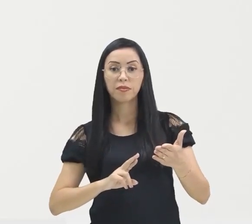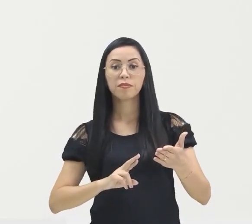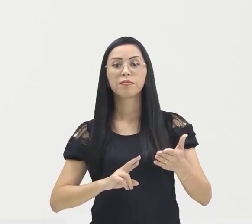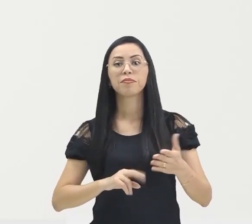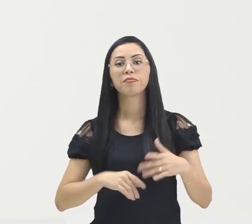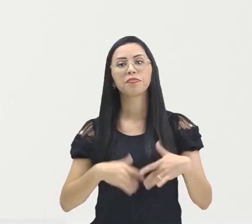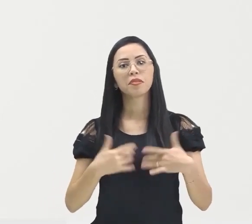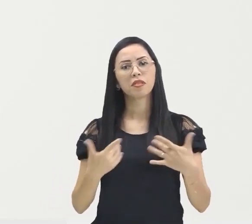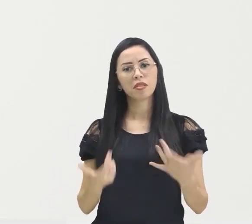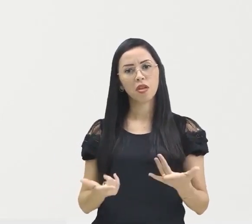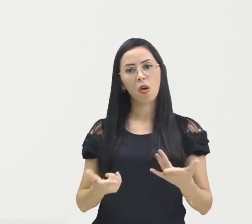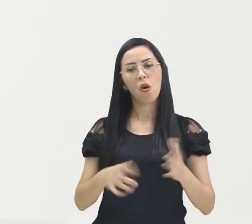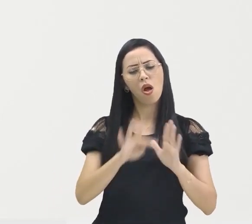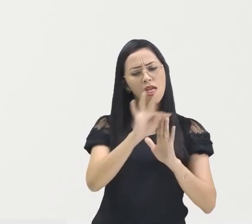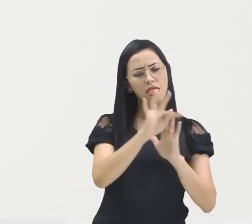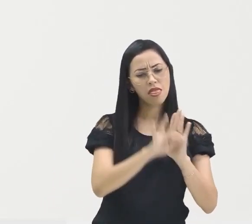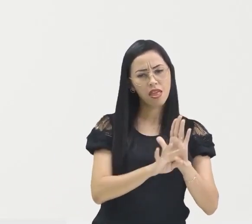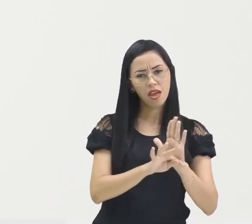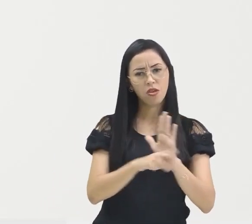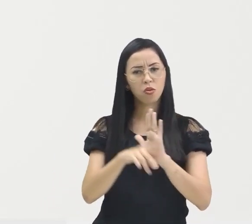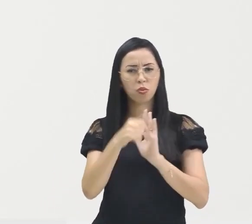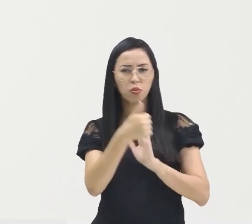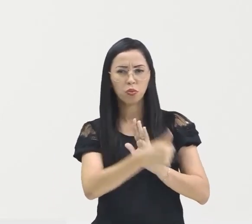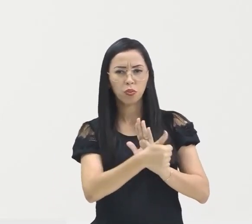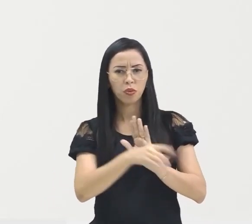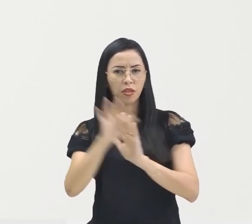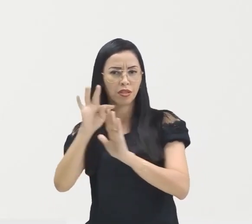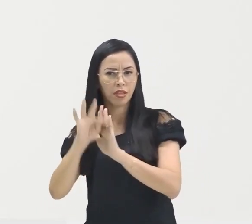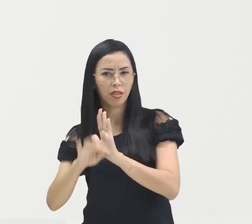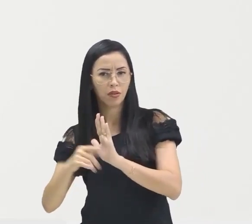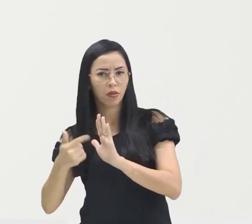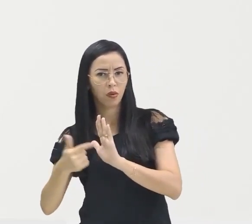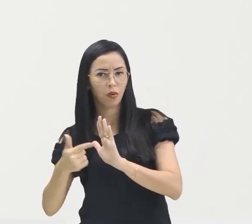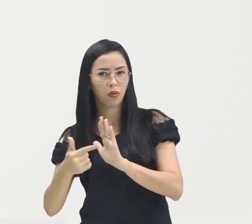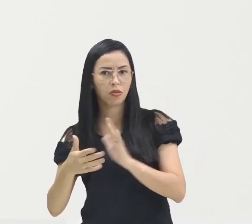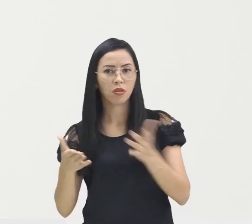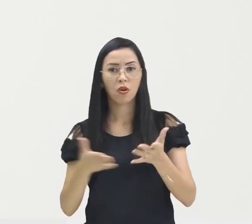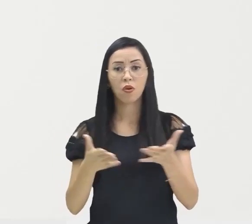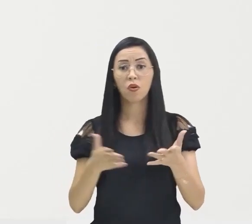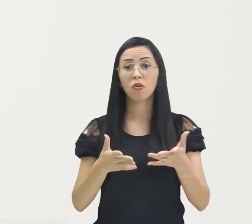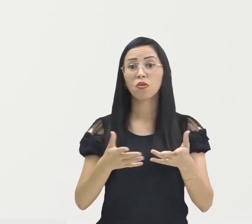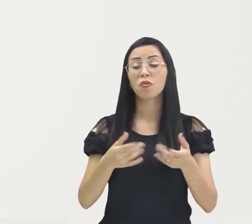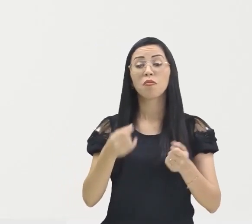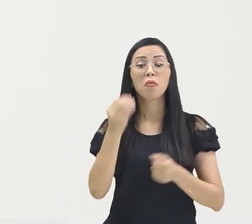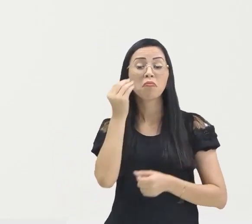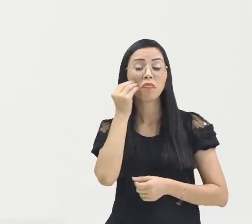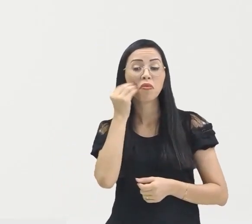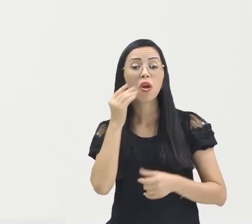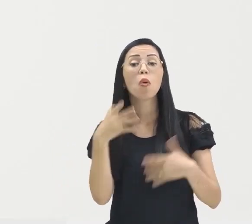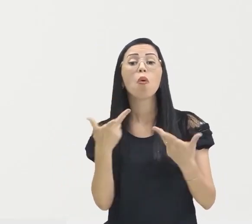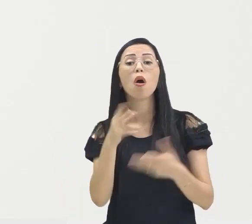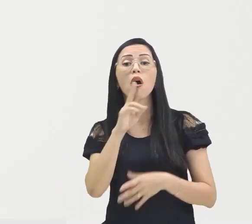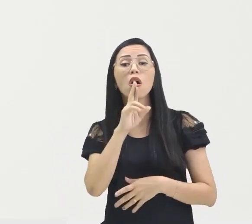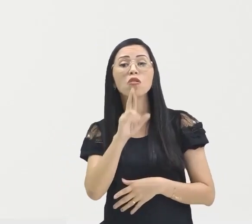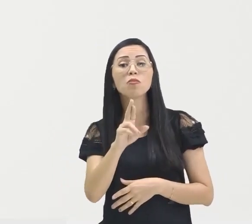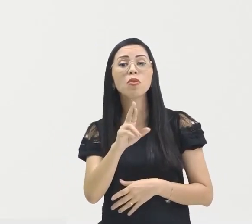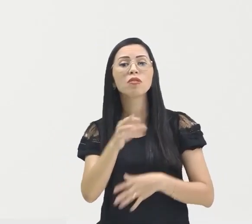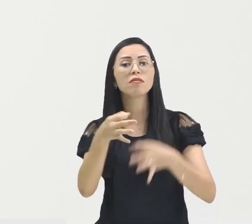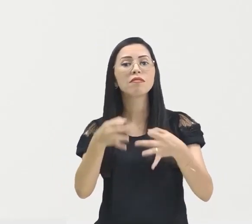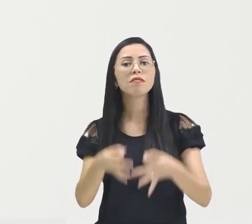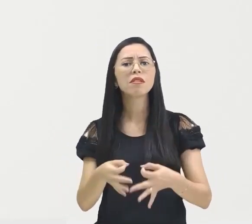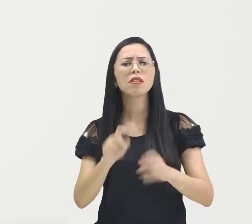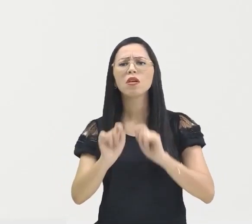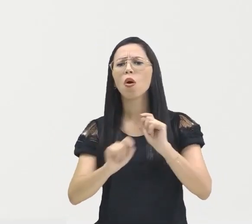Com base nos textos lidos, João, preste atenção. O que é a dislexia? Marque a alternativa correta. Vamos ver se vocês